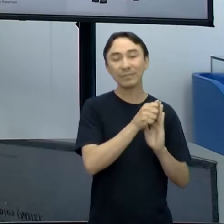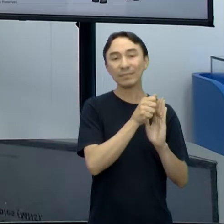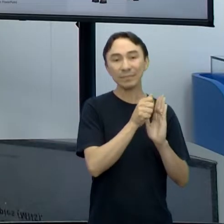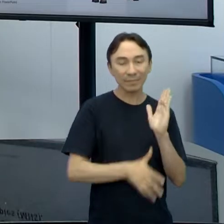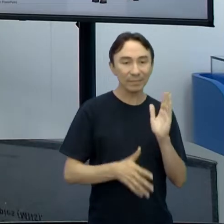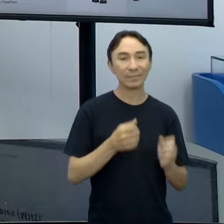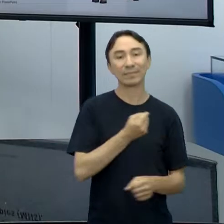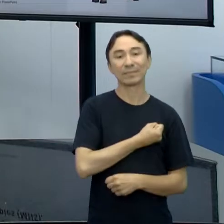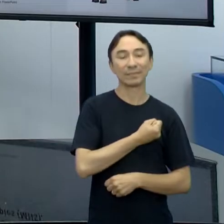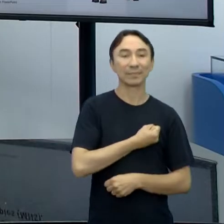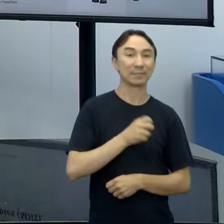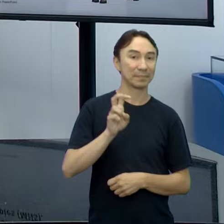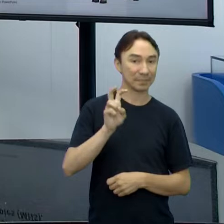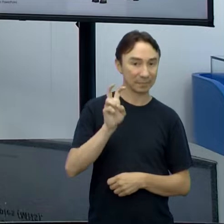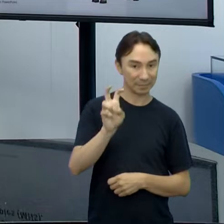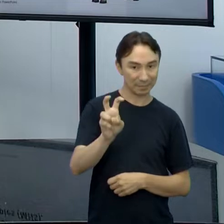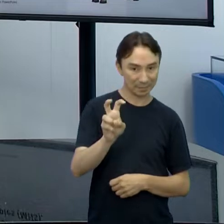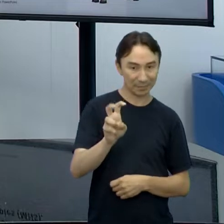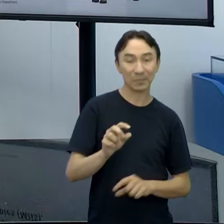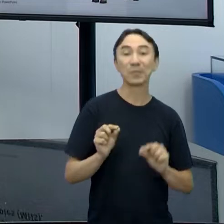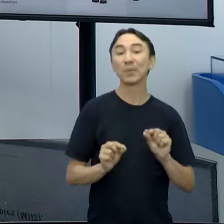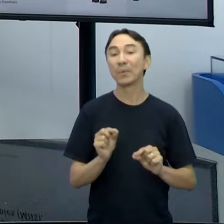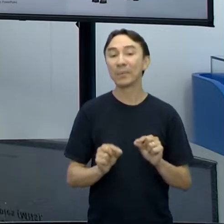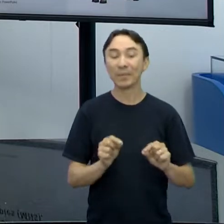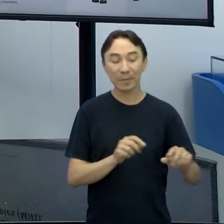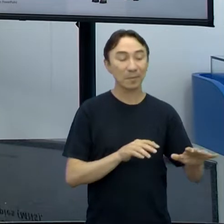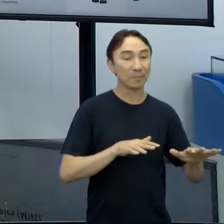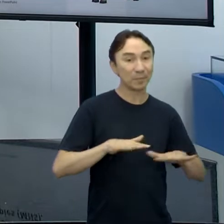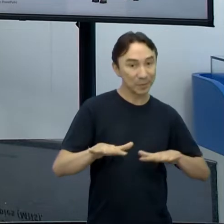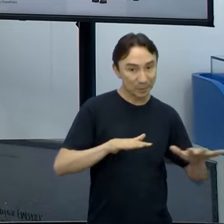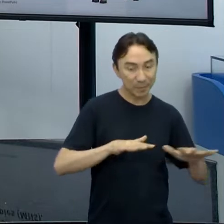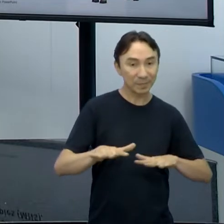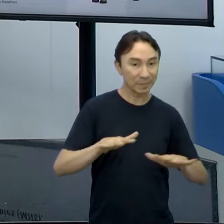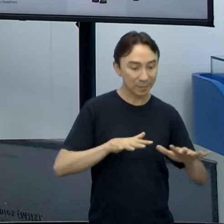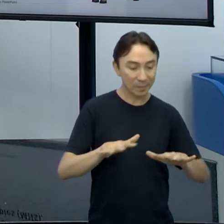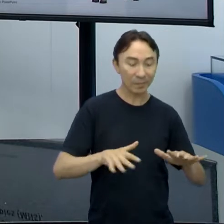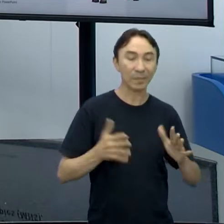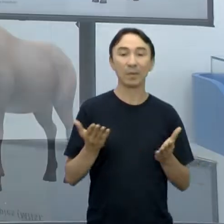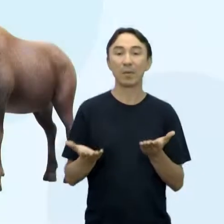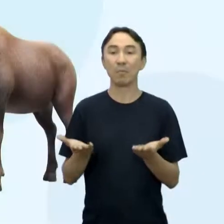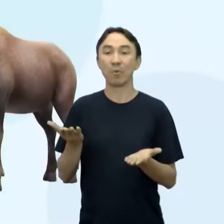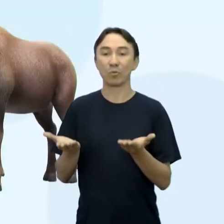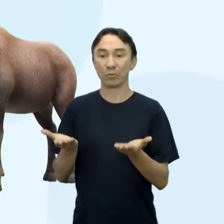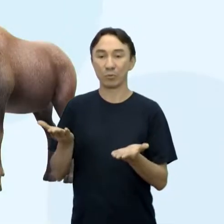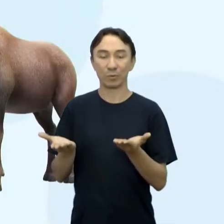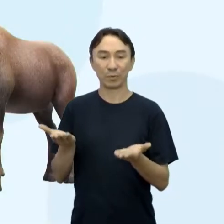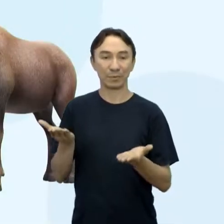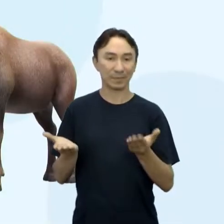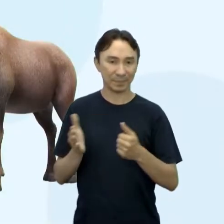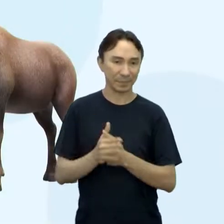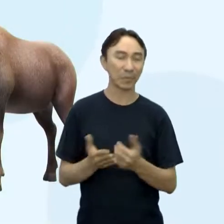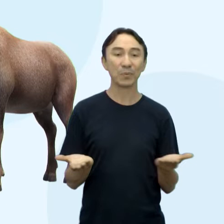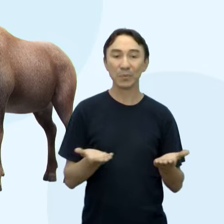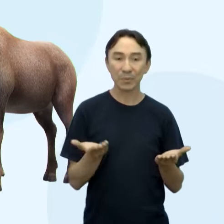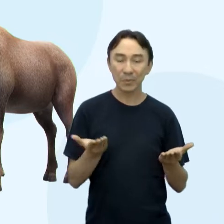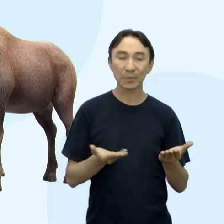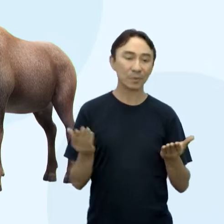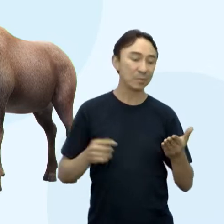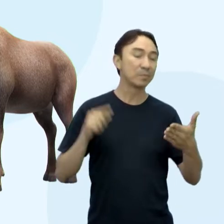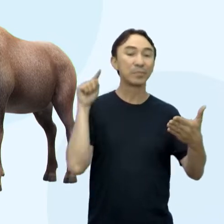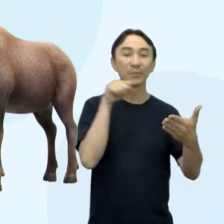Atividade 5, Gibalina. Movimento harmônico. E aí, o objetivo da aula de hoje tá aí, entender o que é o